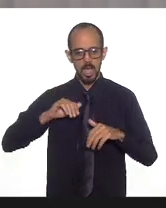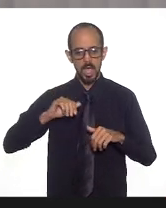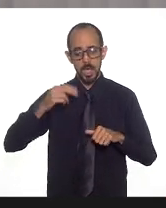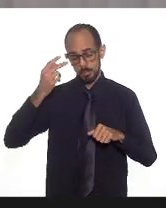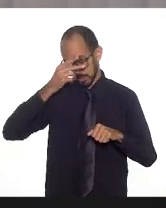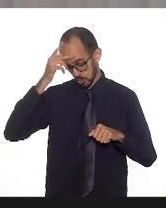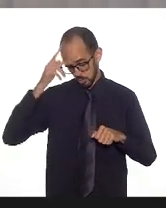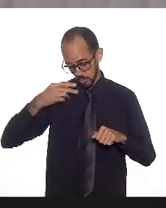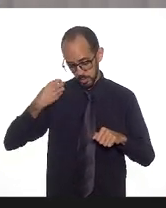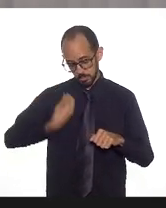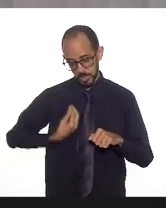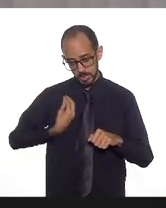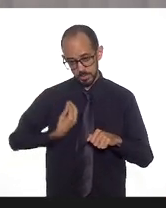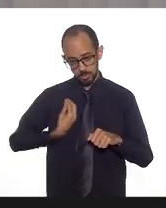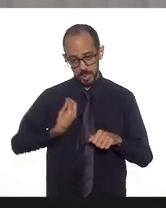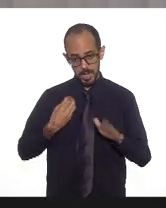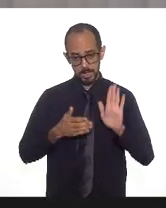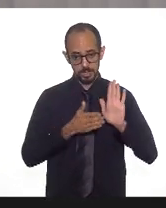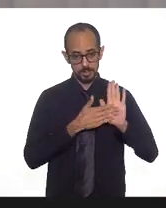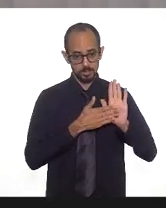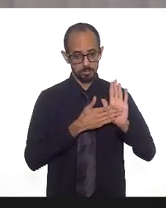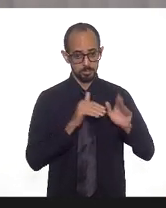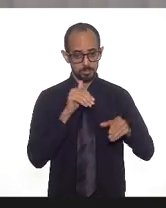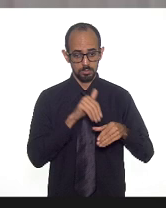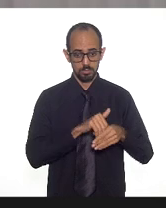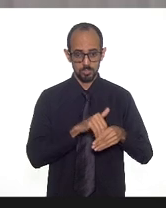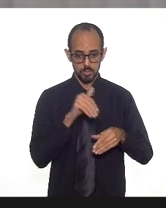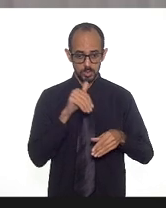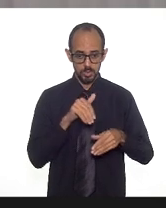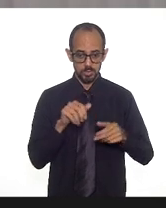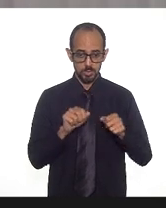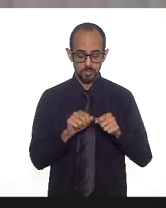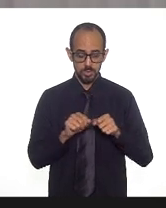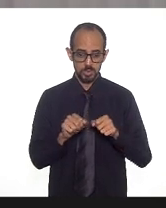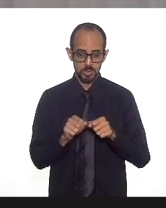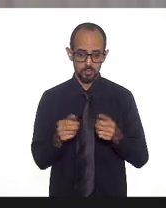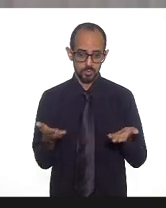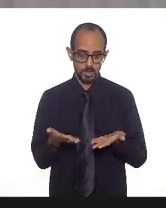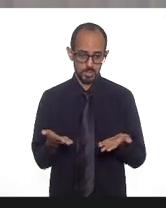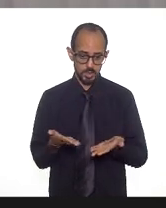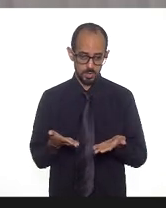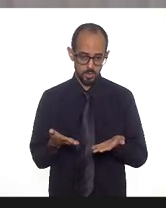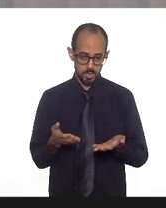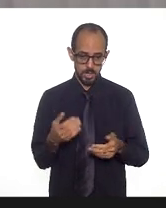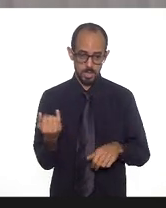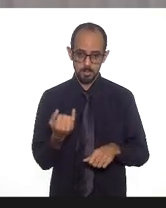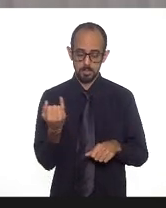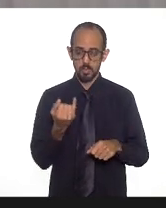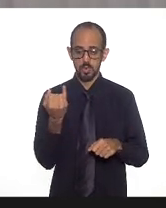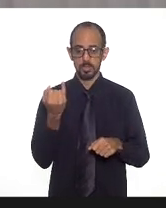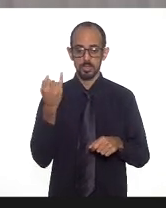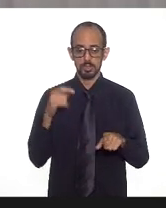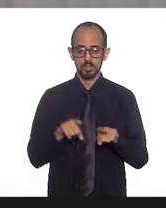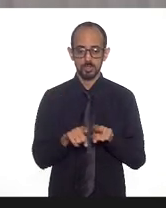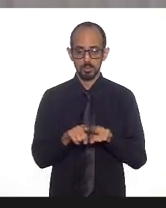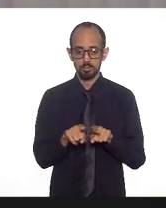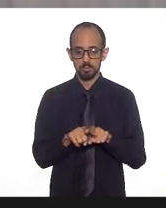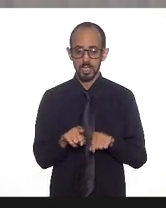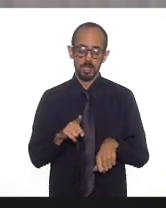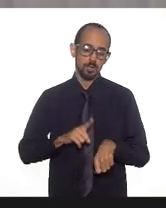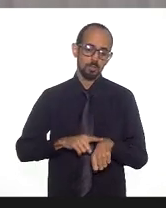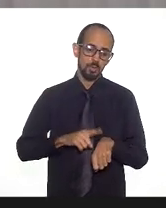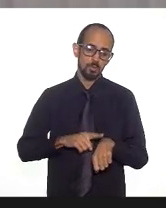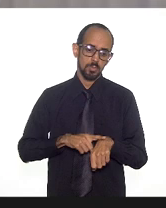dessa eleição e do trabalho que está sendo realizado agora. Entendemos como importante, na hora da gente